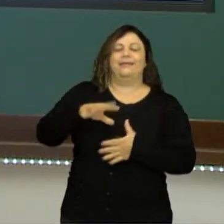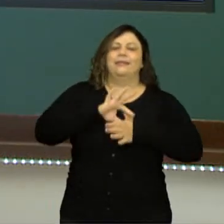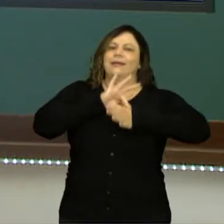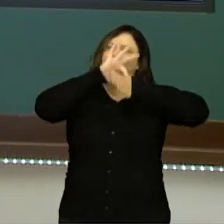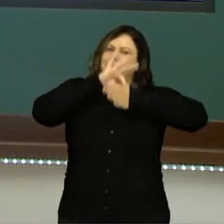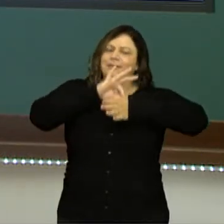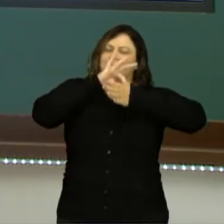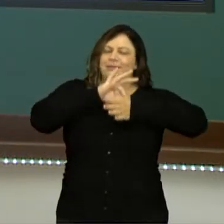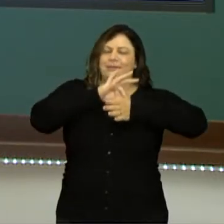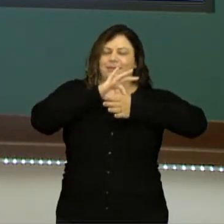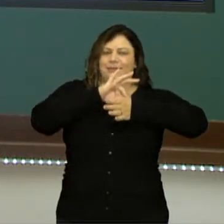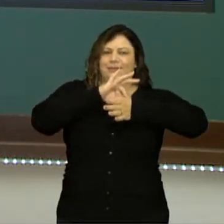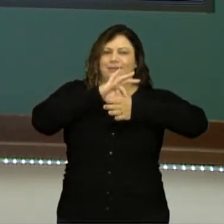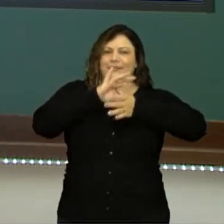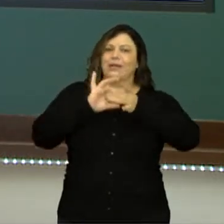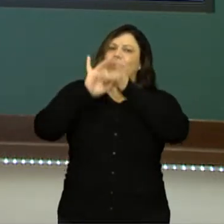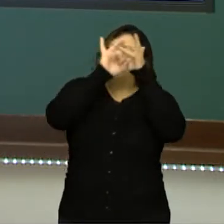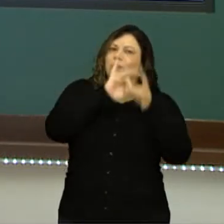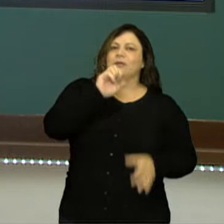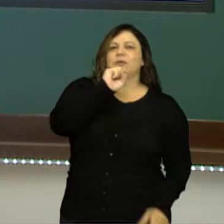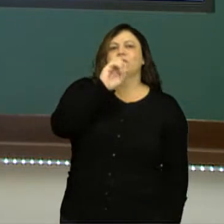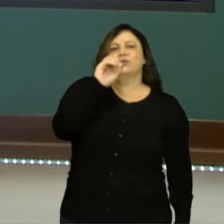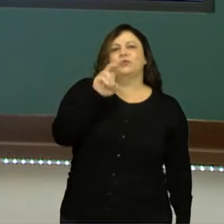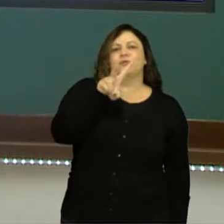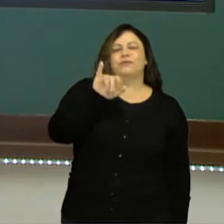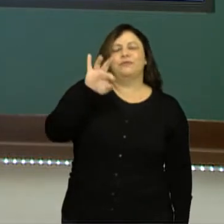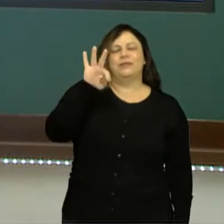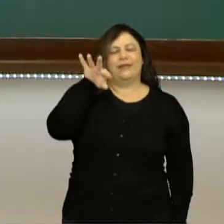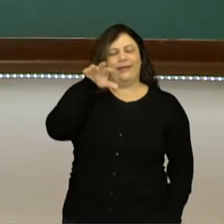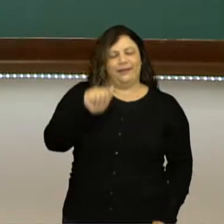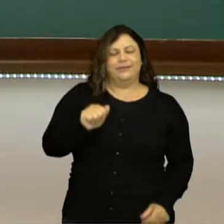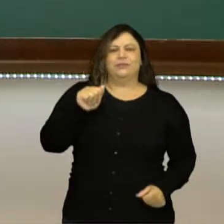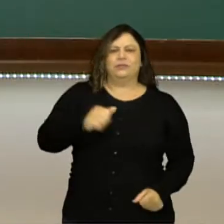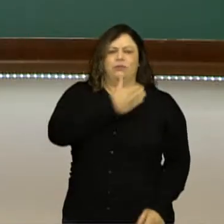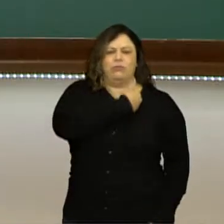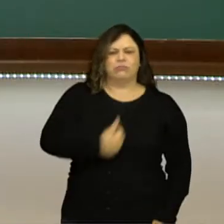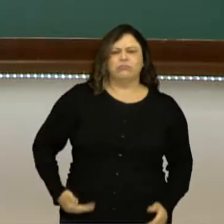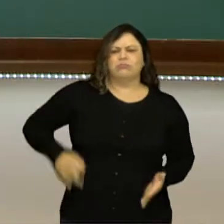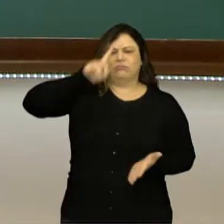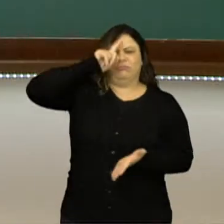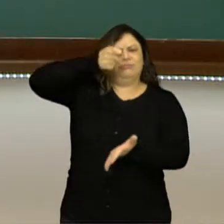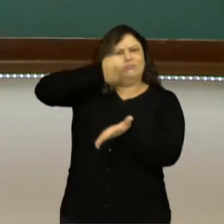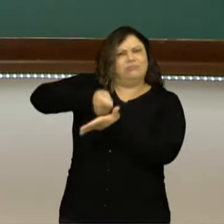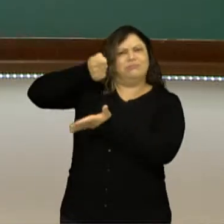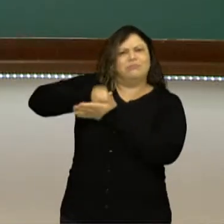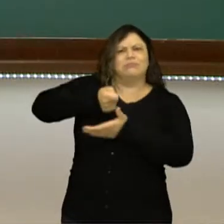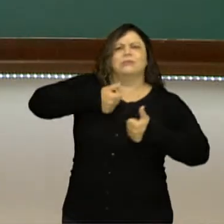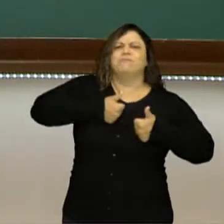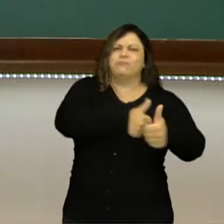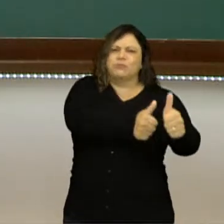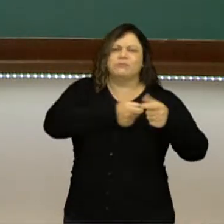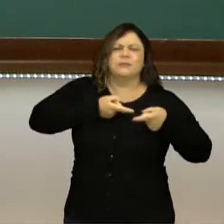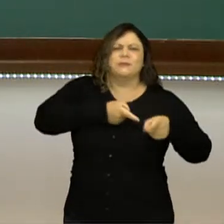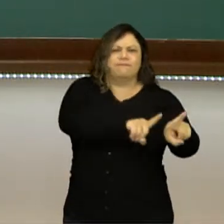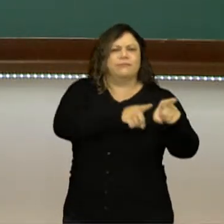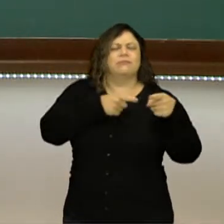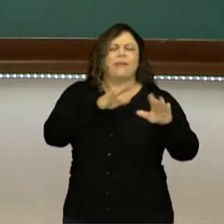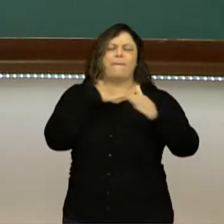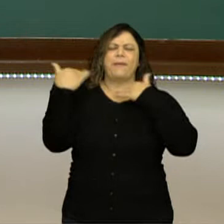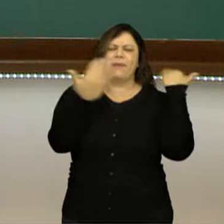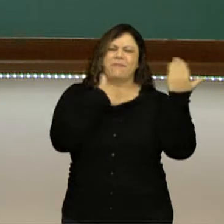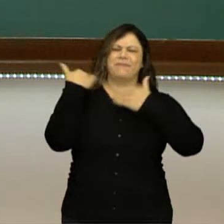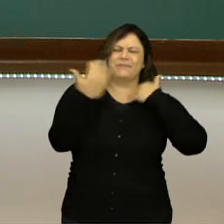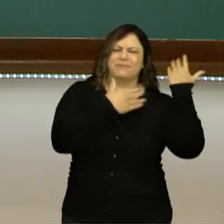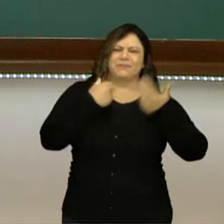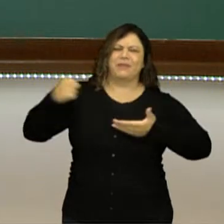União Soviética, um governo de ditadura autoritária, de muita perseguição, de muitas mortes e